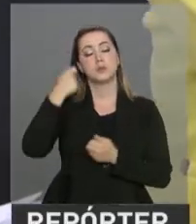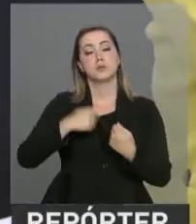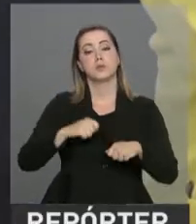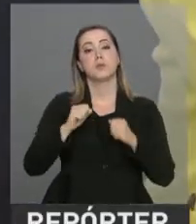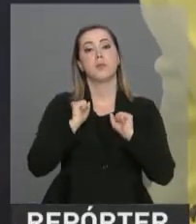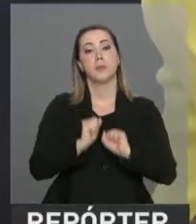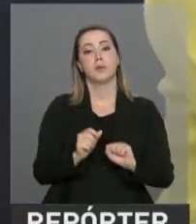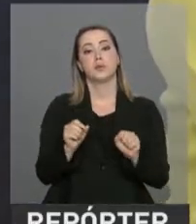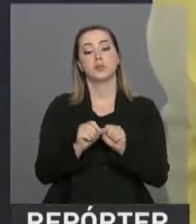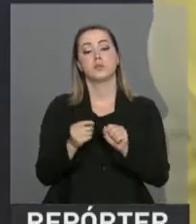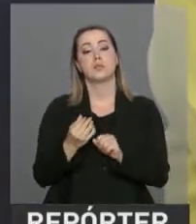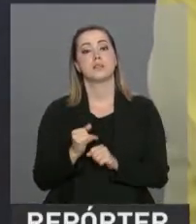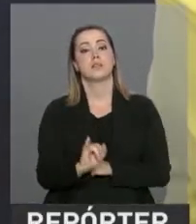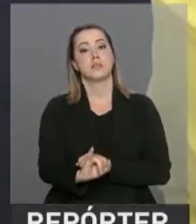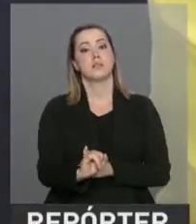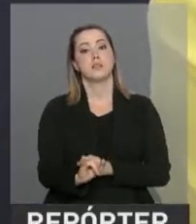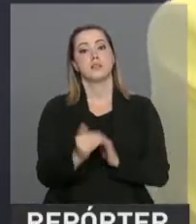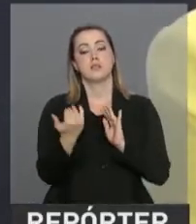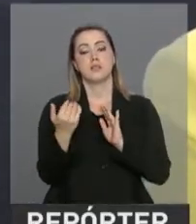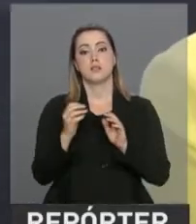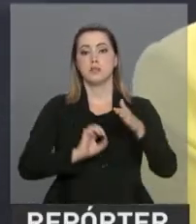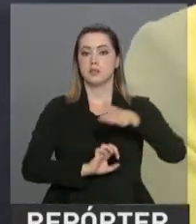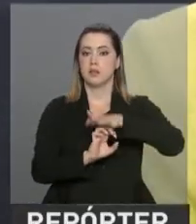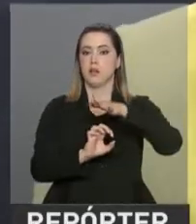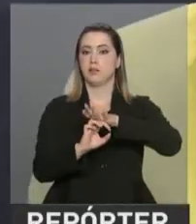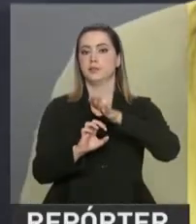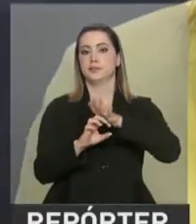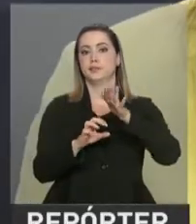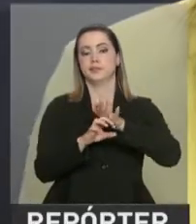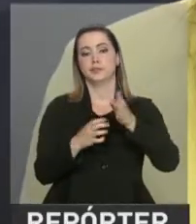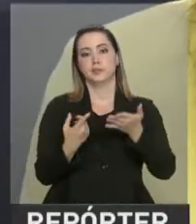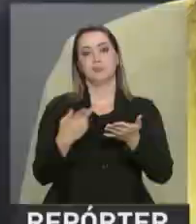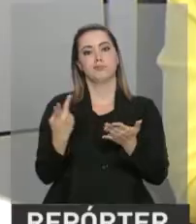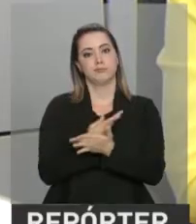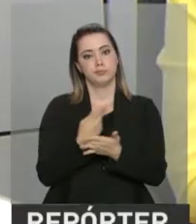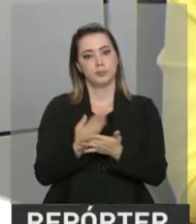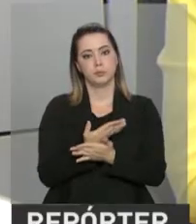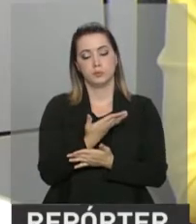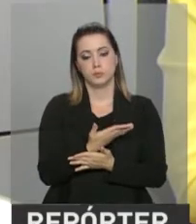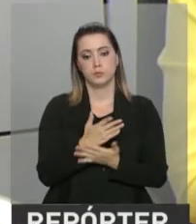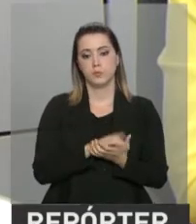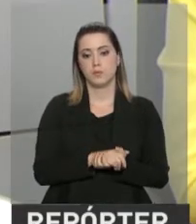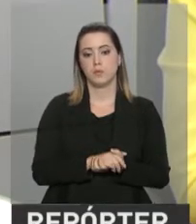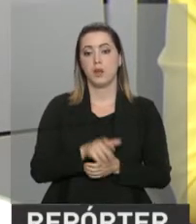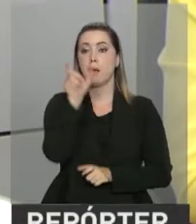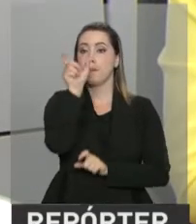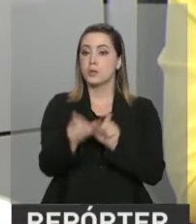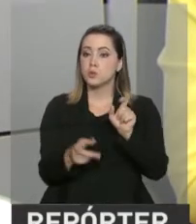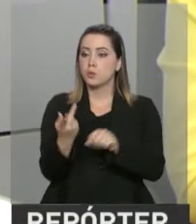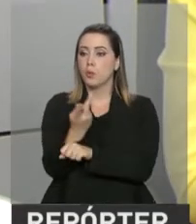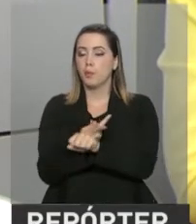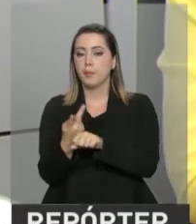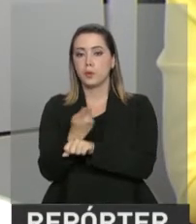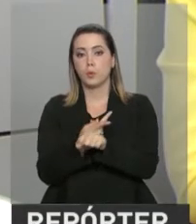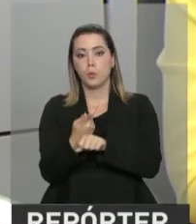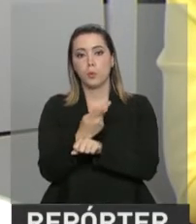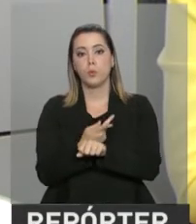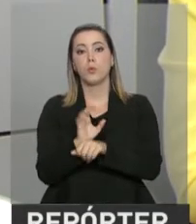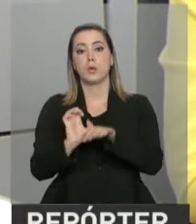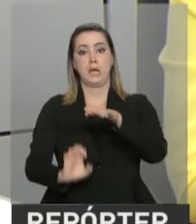de saúde caso as operadoras não cumpram os prazos estabelecidos o consumidor deve procurar a sua